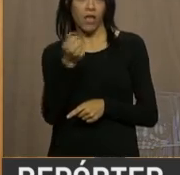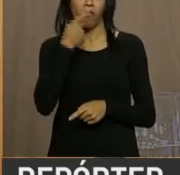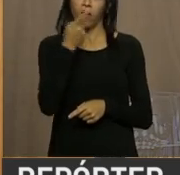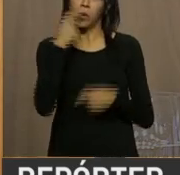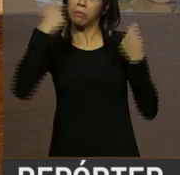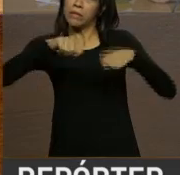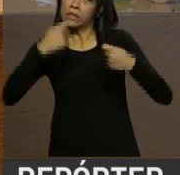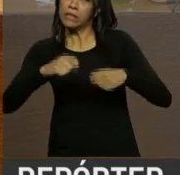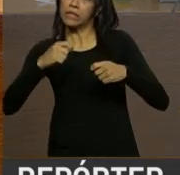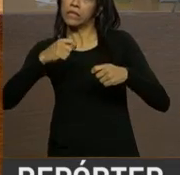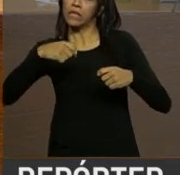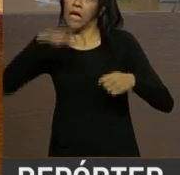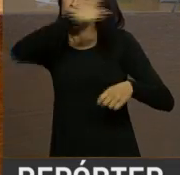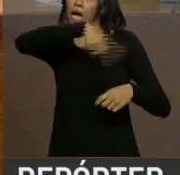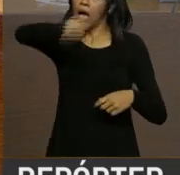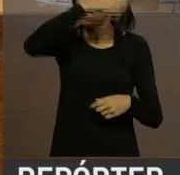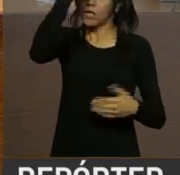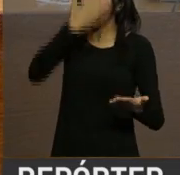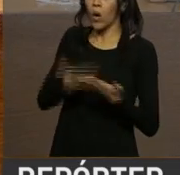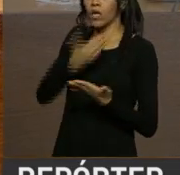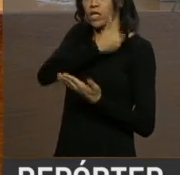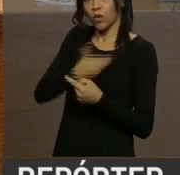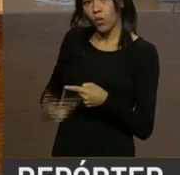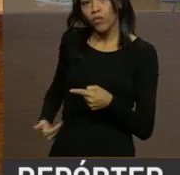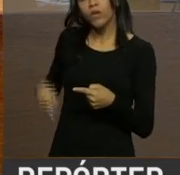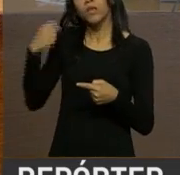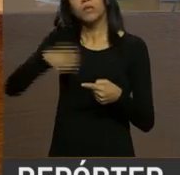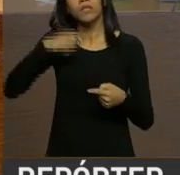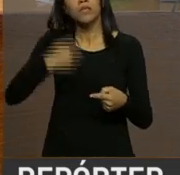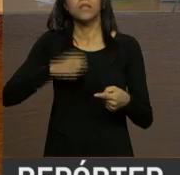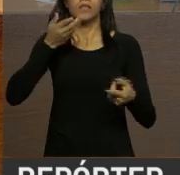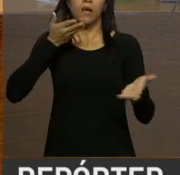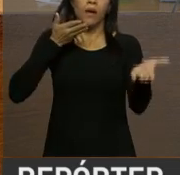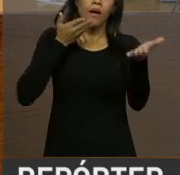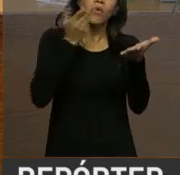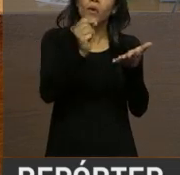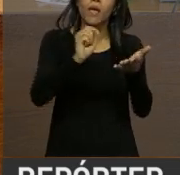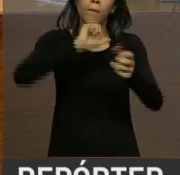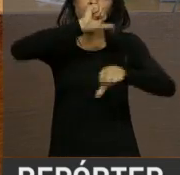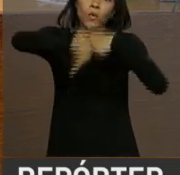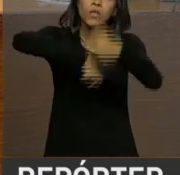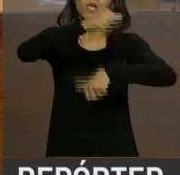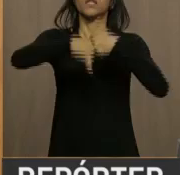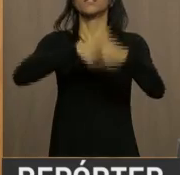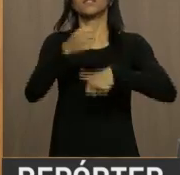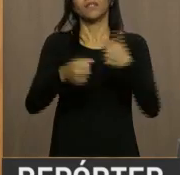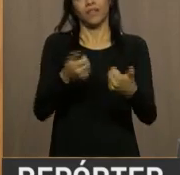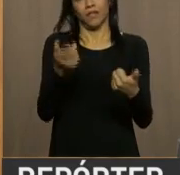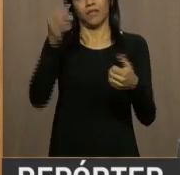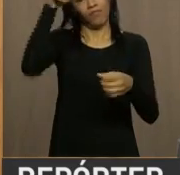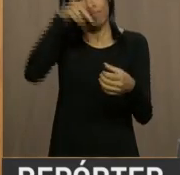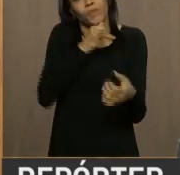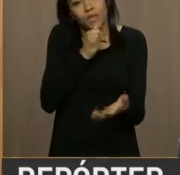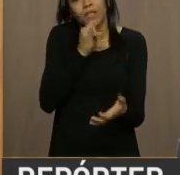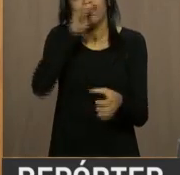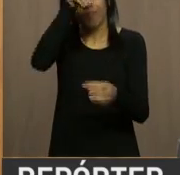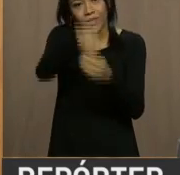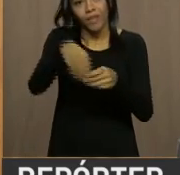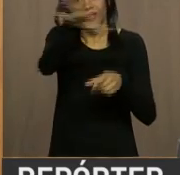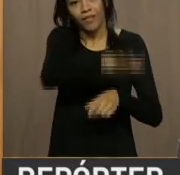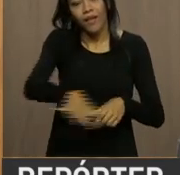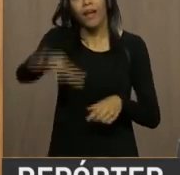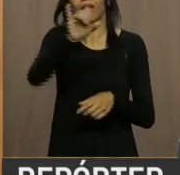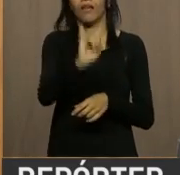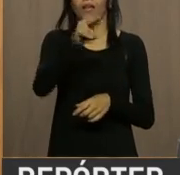credibilidade do governo e que há a necessidade de aprovação de reformas, como a da Previdência. É um desafio para o